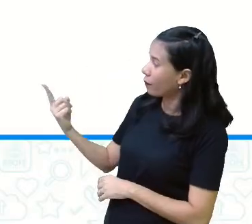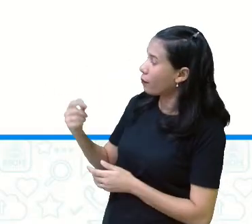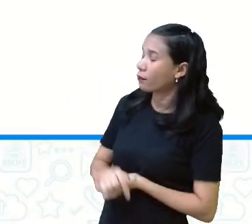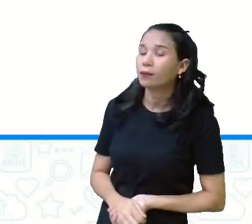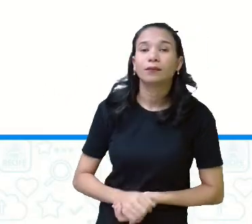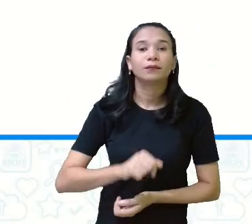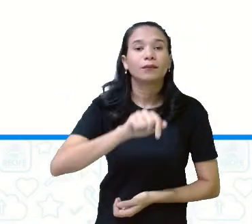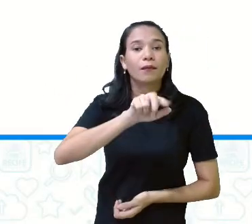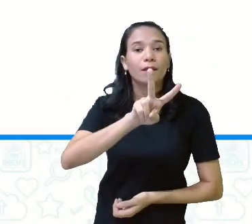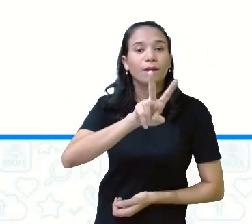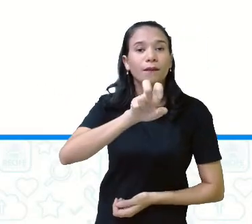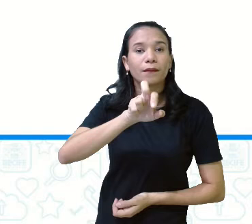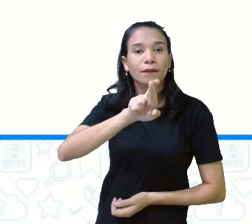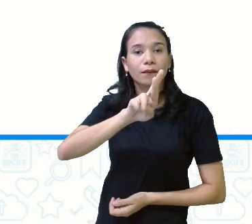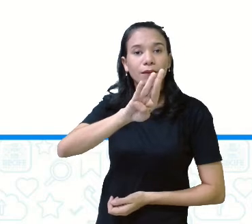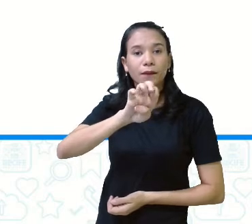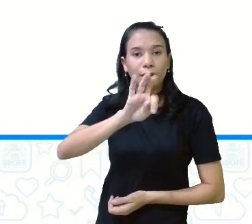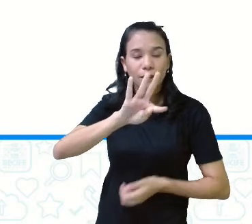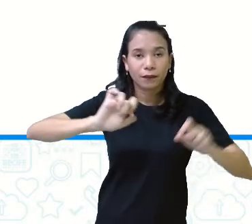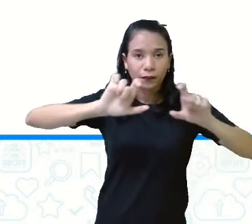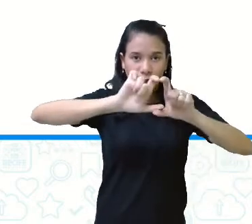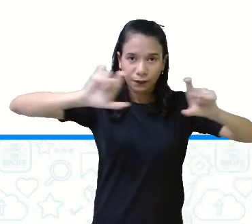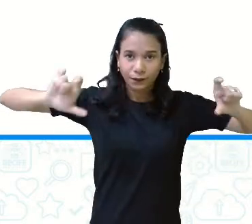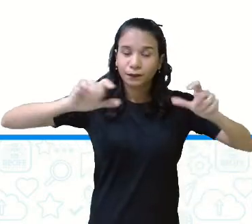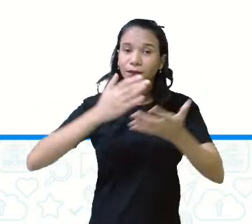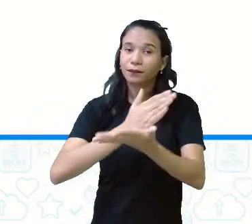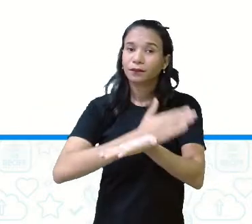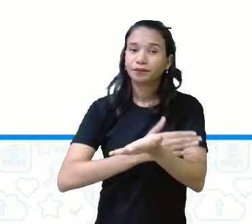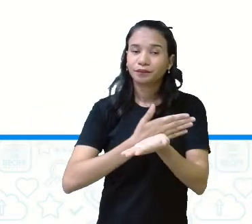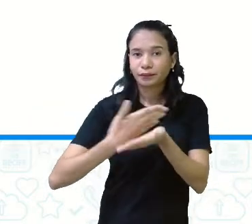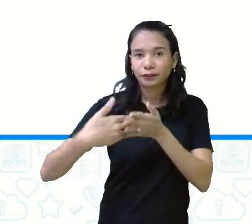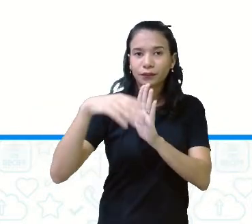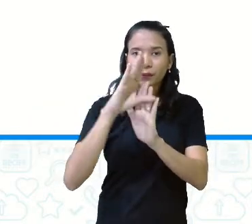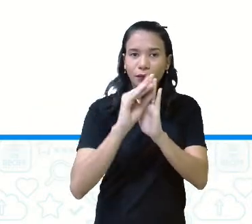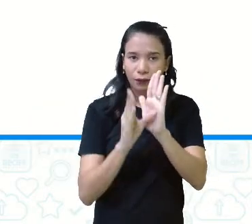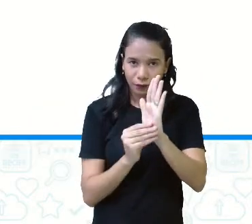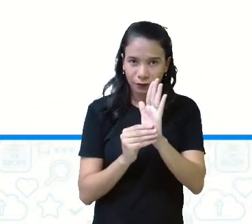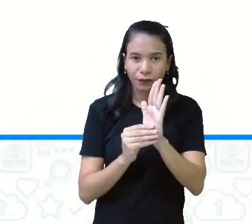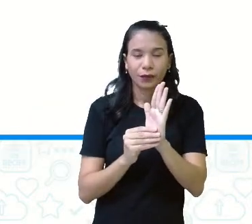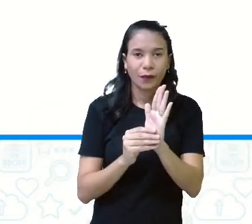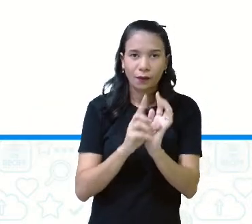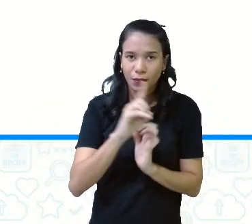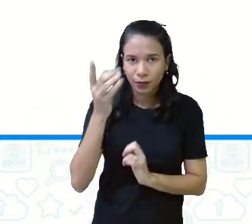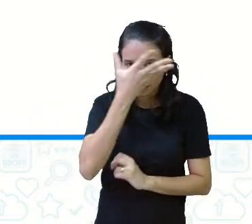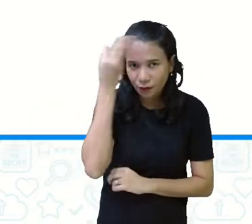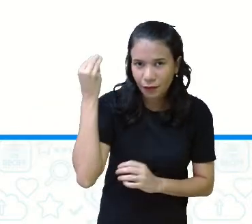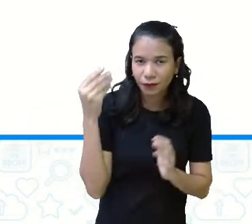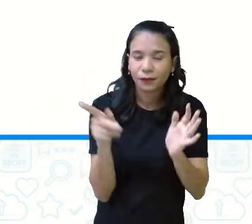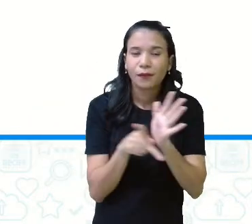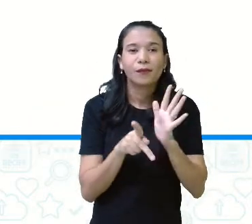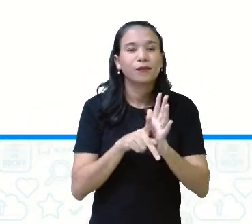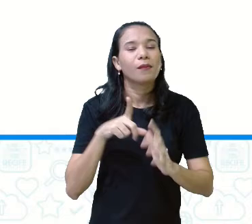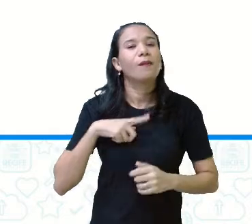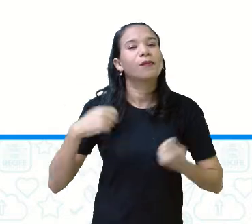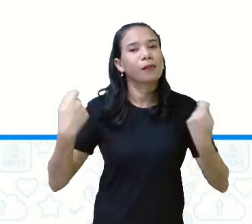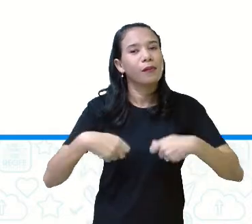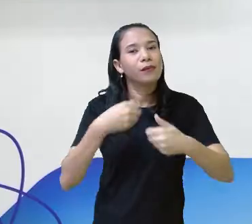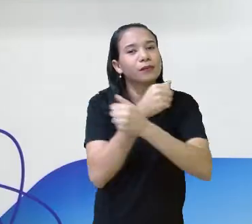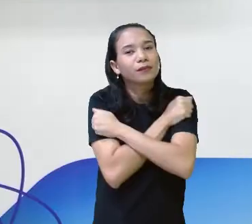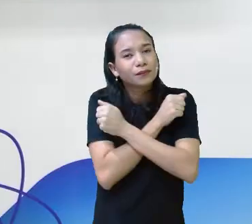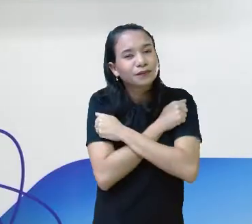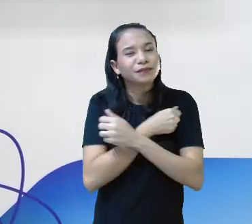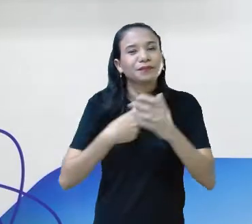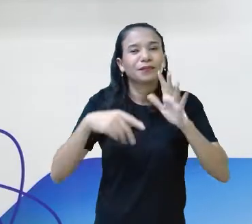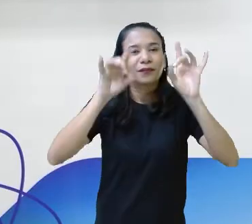aí verbete. Antes de iniciar o conteúdo, para não esquecer, porque às vezes eu esqueço os recadinhos importantes, quero mandar um abraço